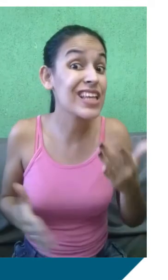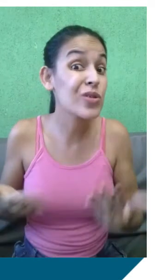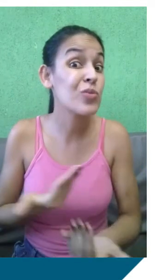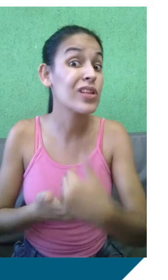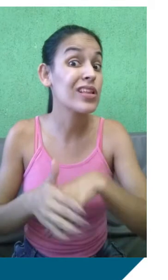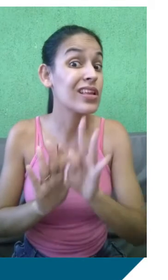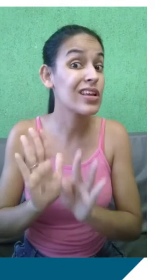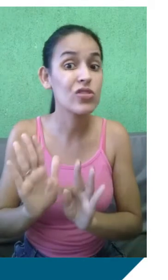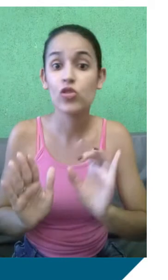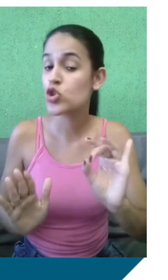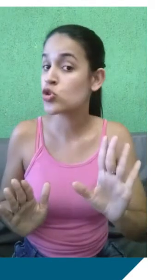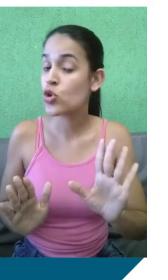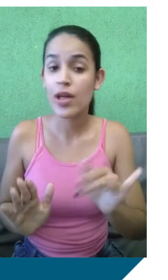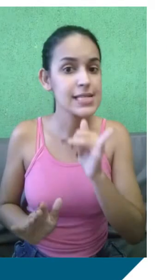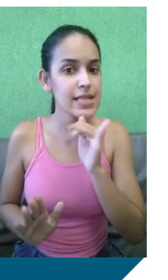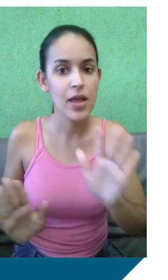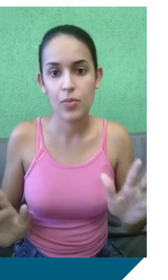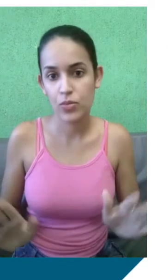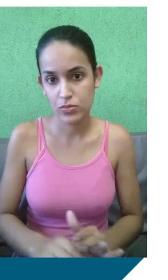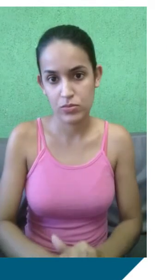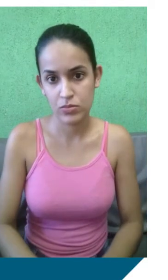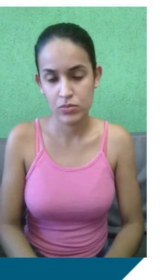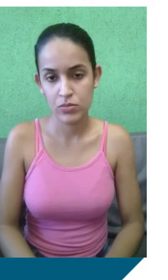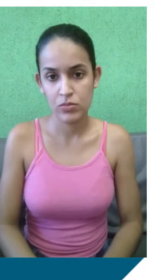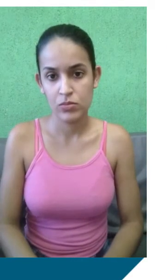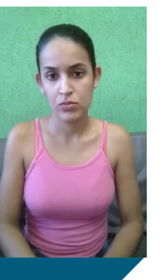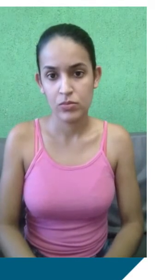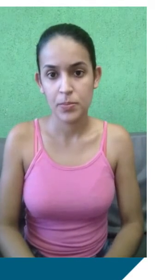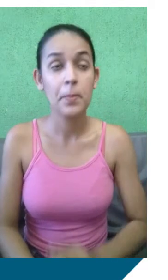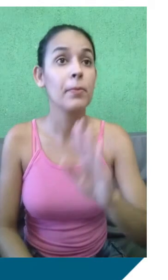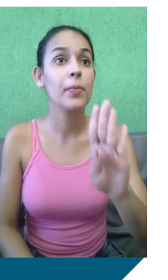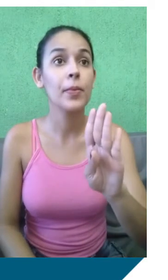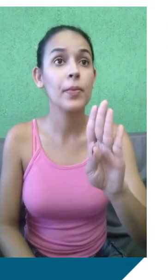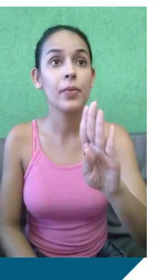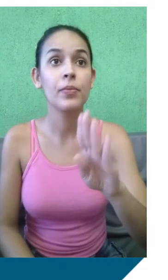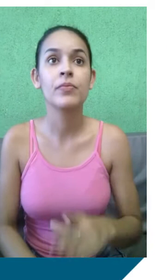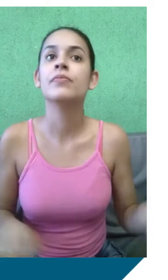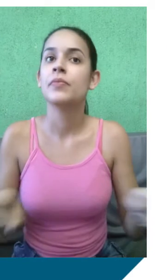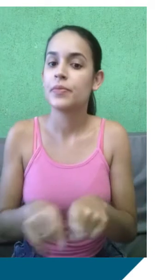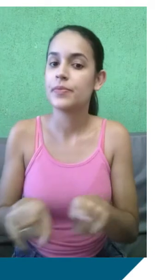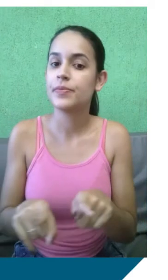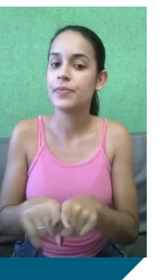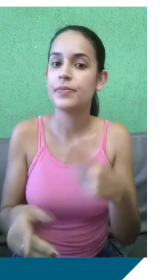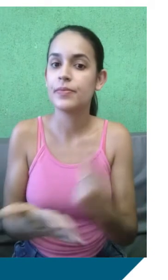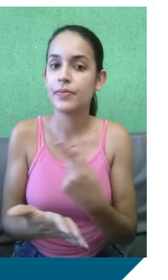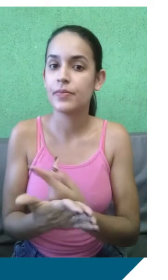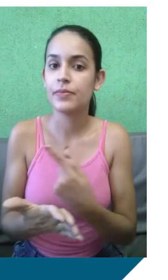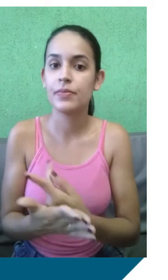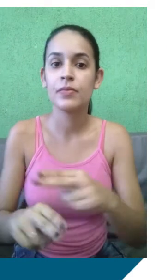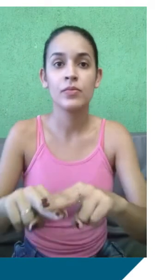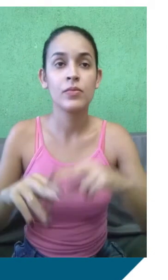usado de passagem apenas para ilustrar o conceito de propaganda. A alternativa B também